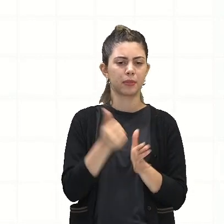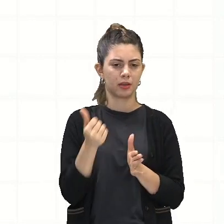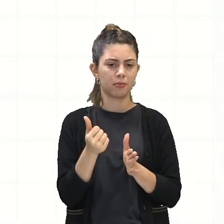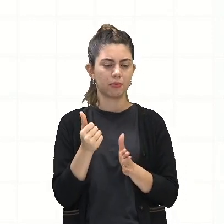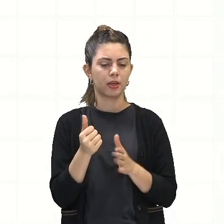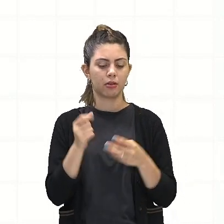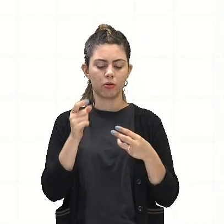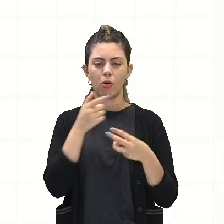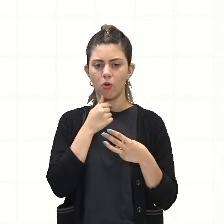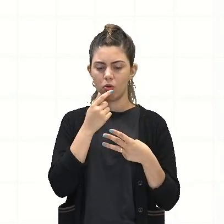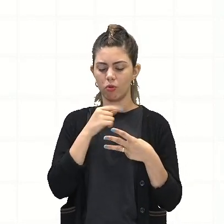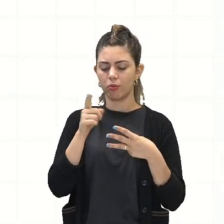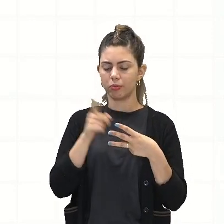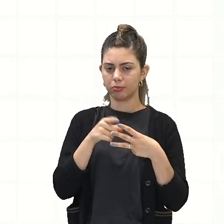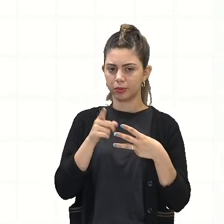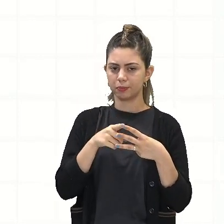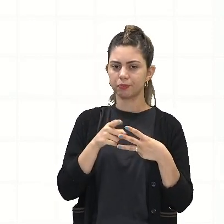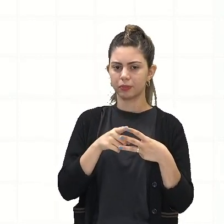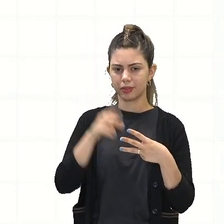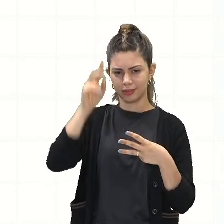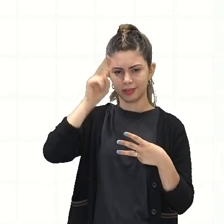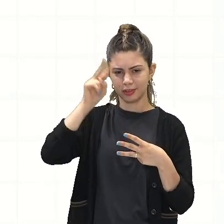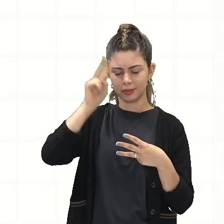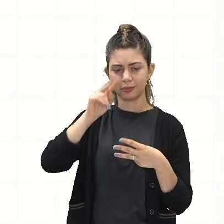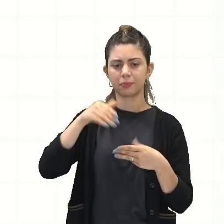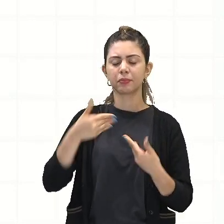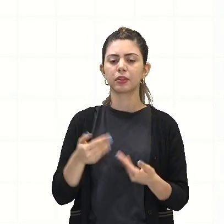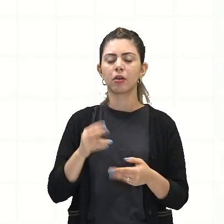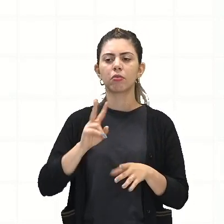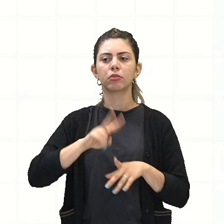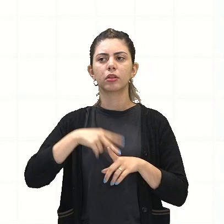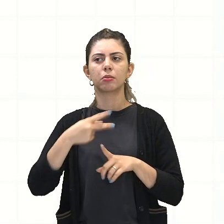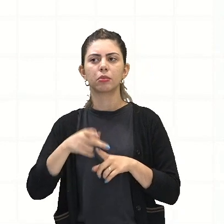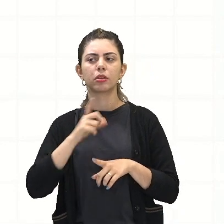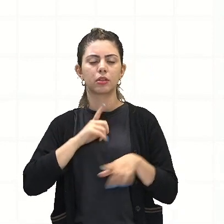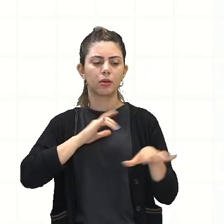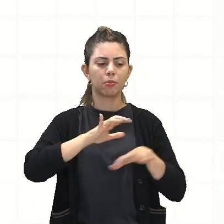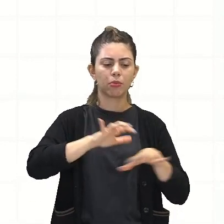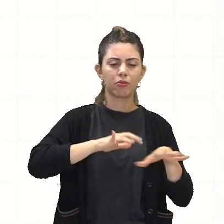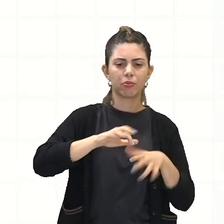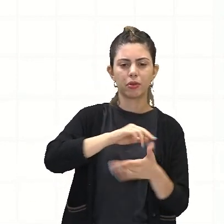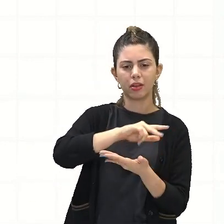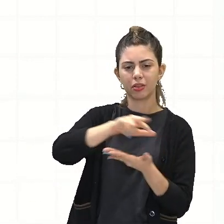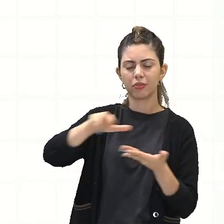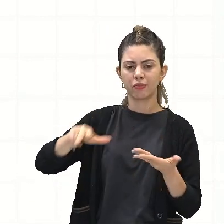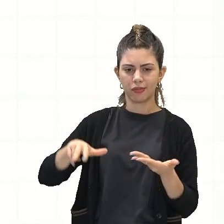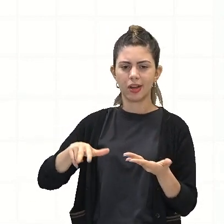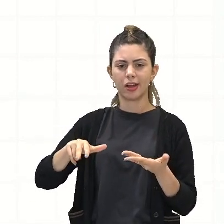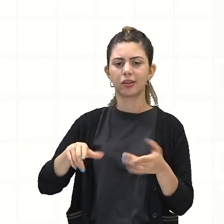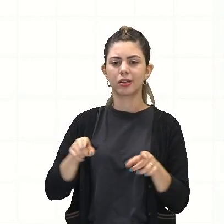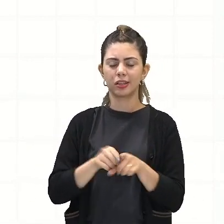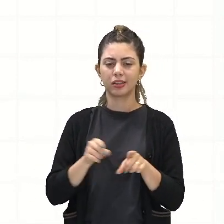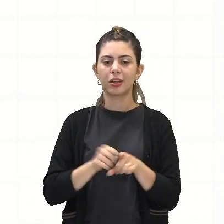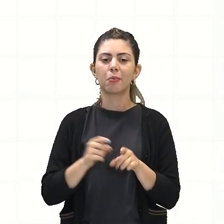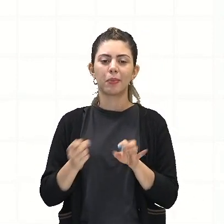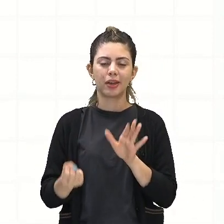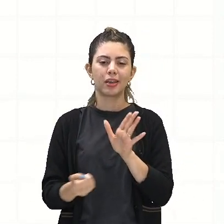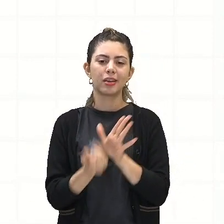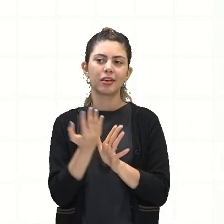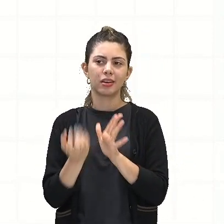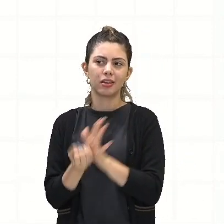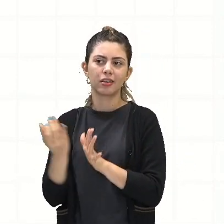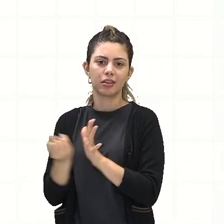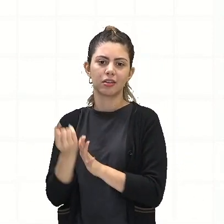na Europa. Nós tivemos a diversificação religiosa. A partir